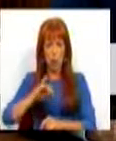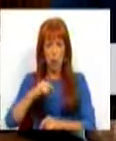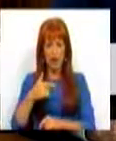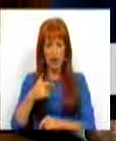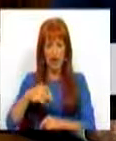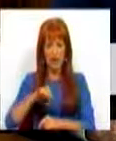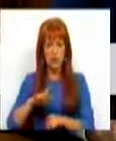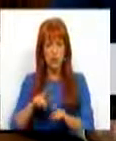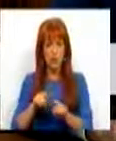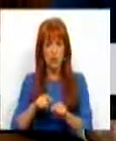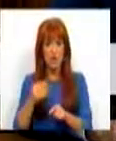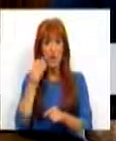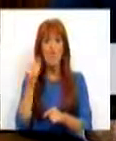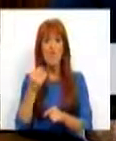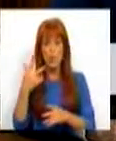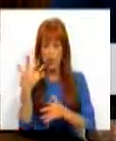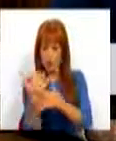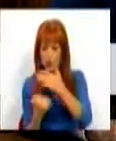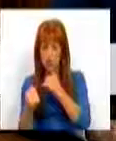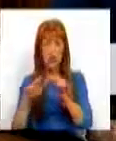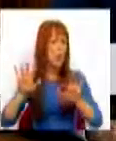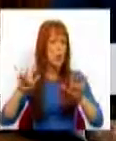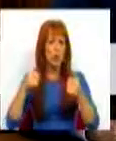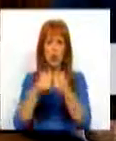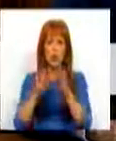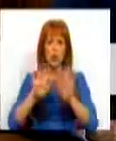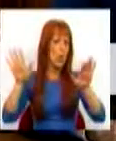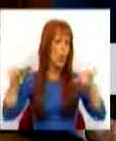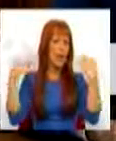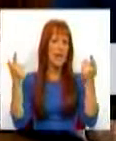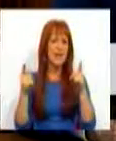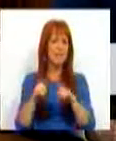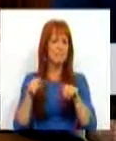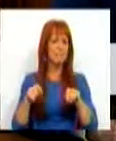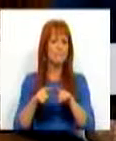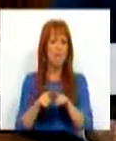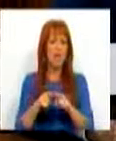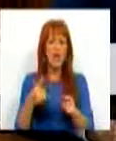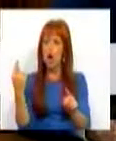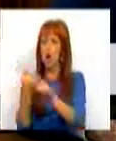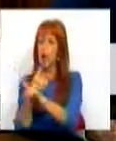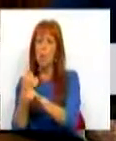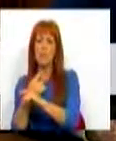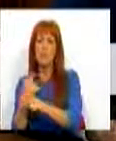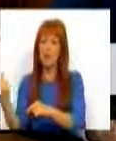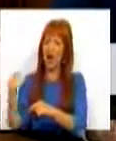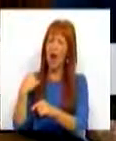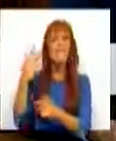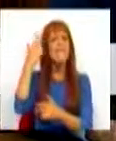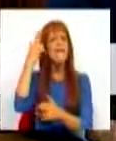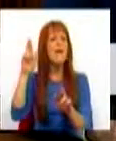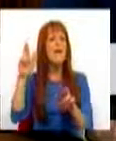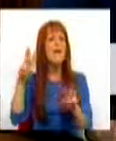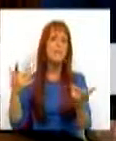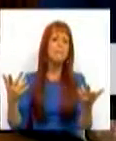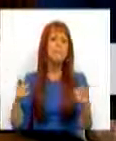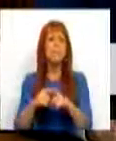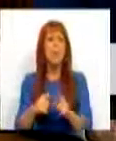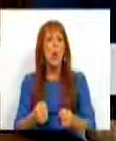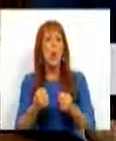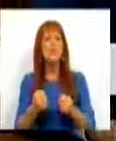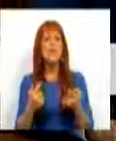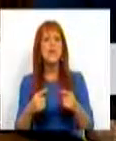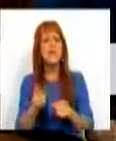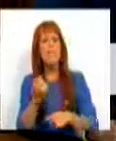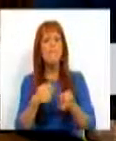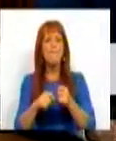acho que é algo que acontece e que acontece, nós não parámos de ser abordados desde o dia número